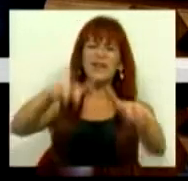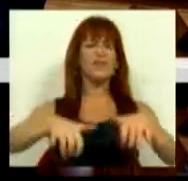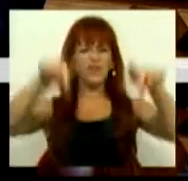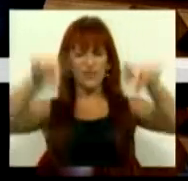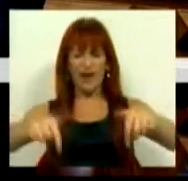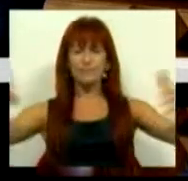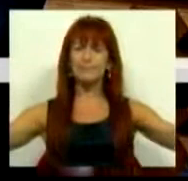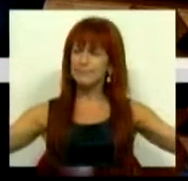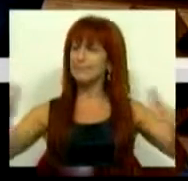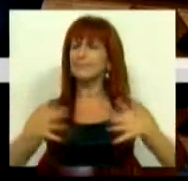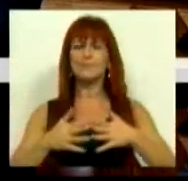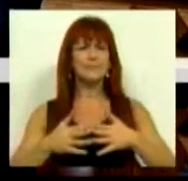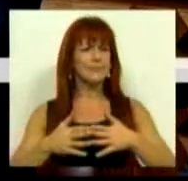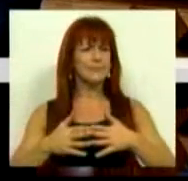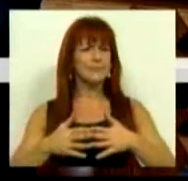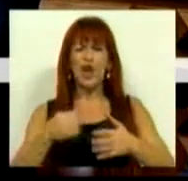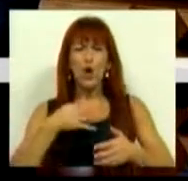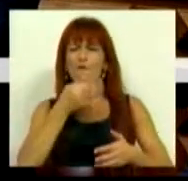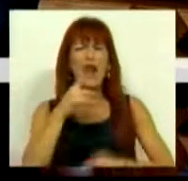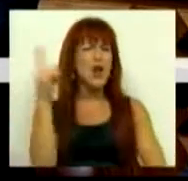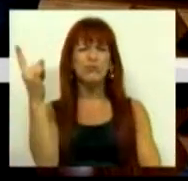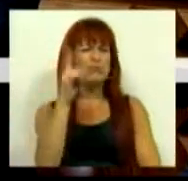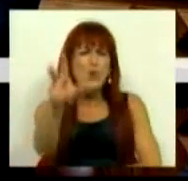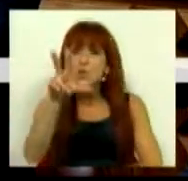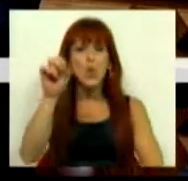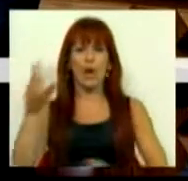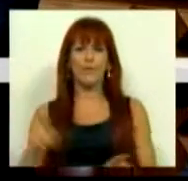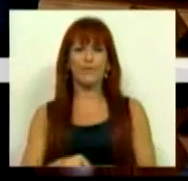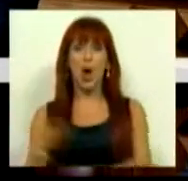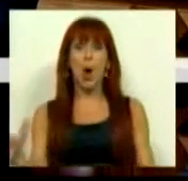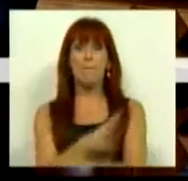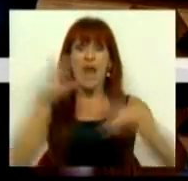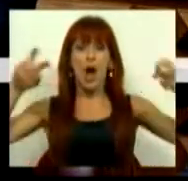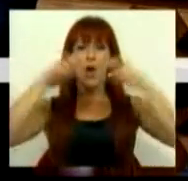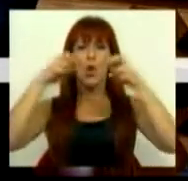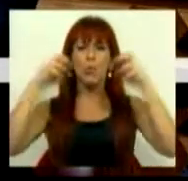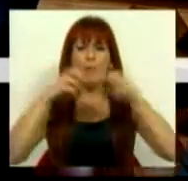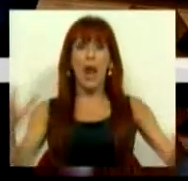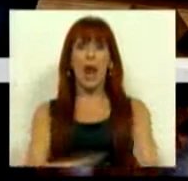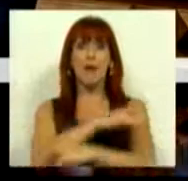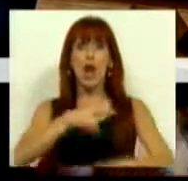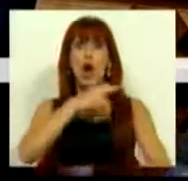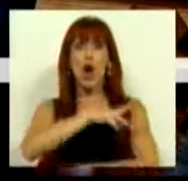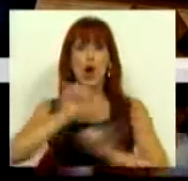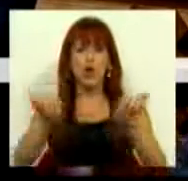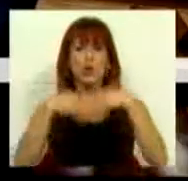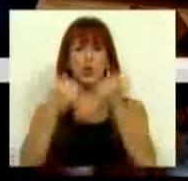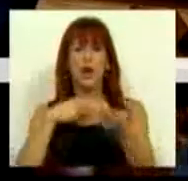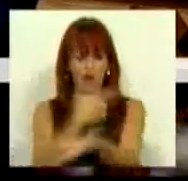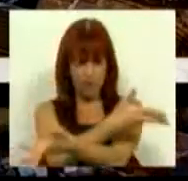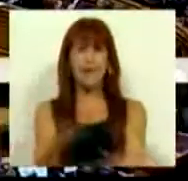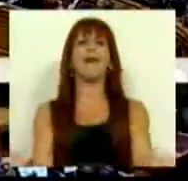Parlamento e não se refere uma única vez ao maior problema e ao maior flagelo social dos